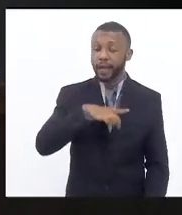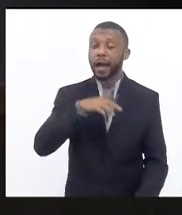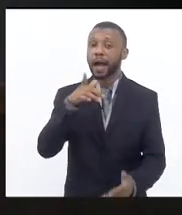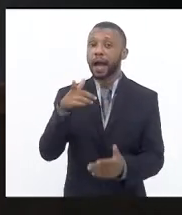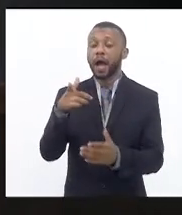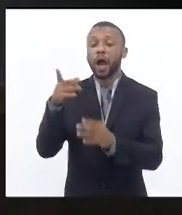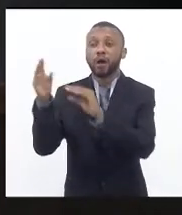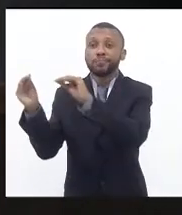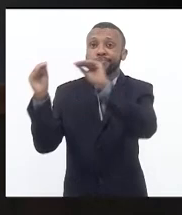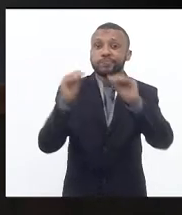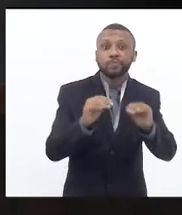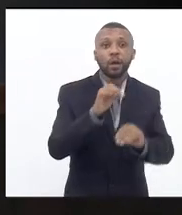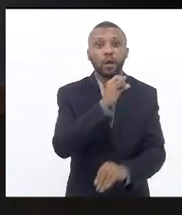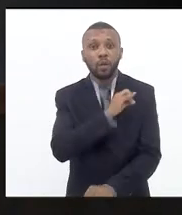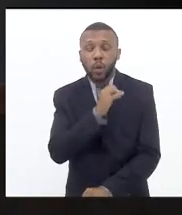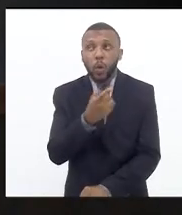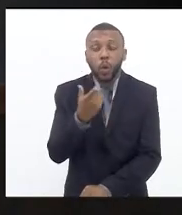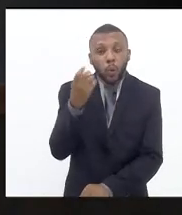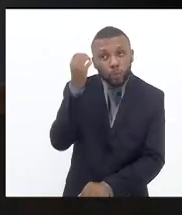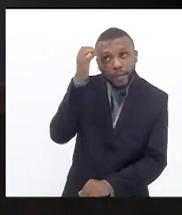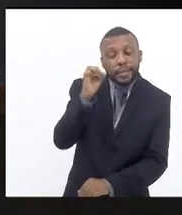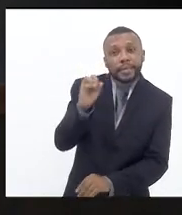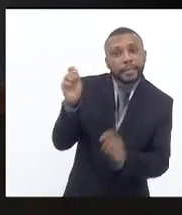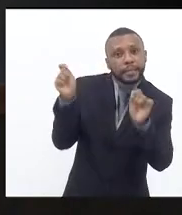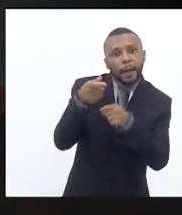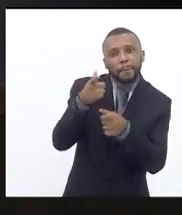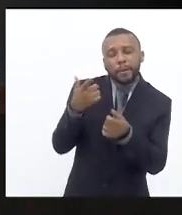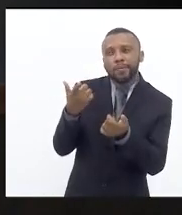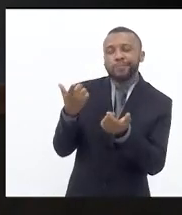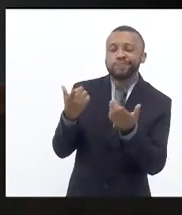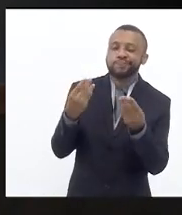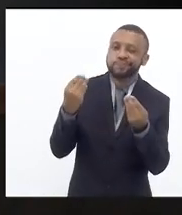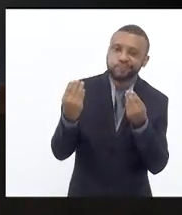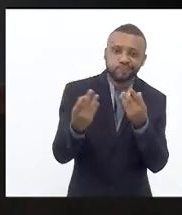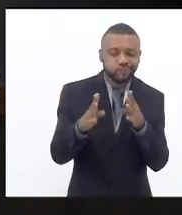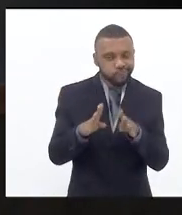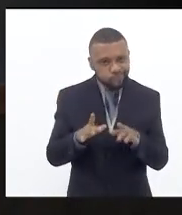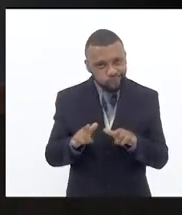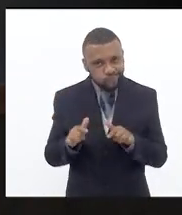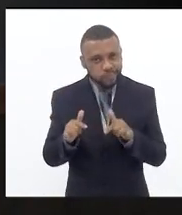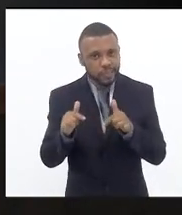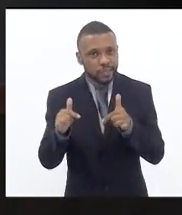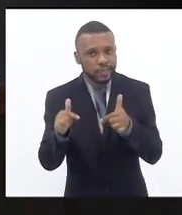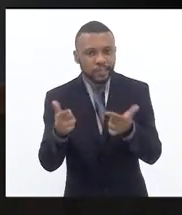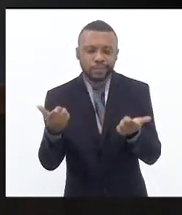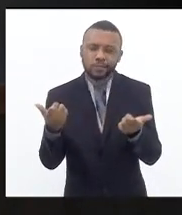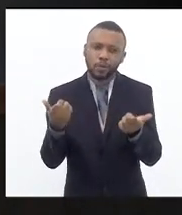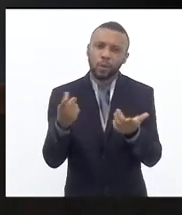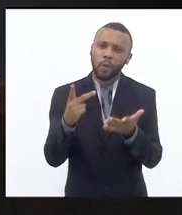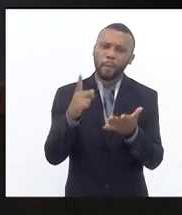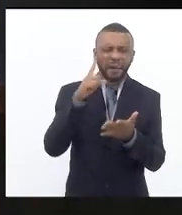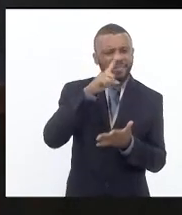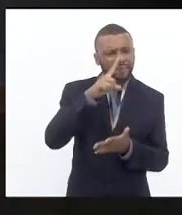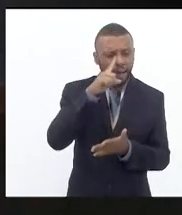tá se instalando aqui eu não sei se eu posso cometer uma uma um